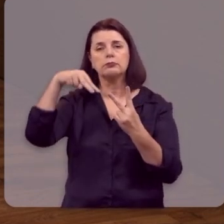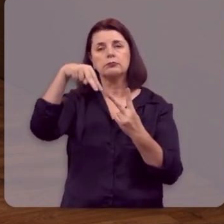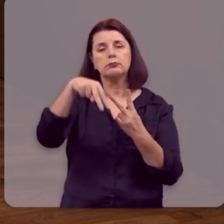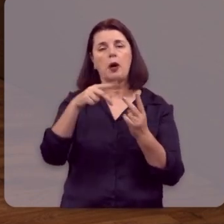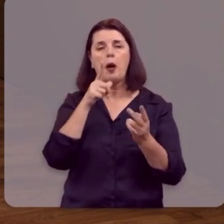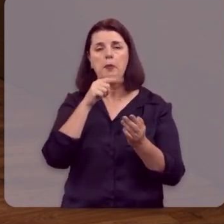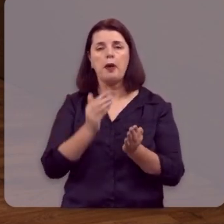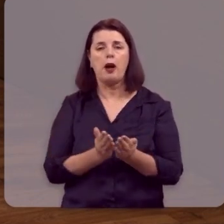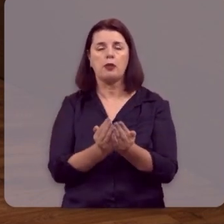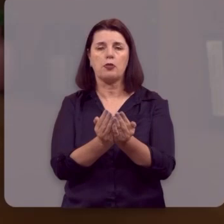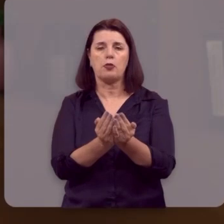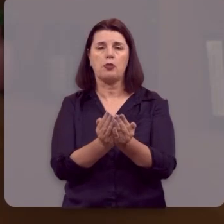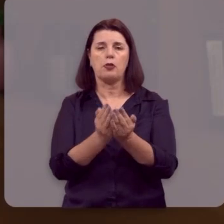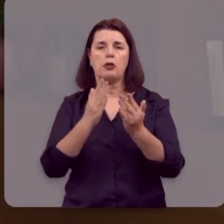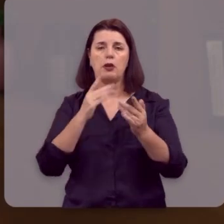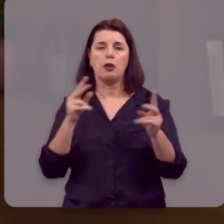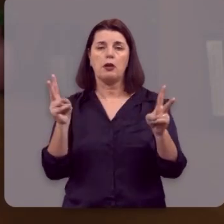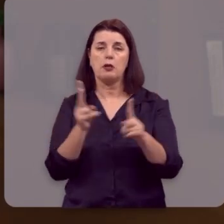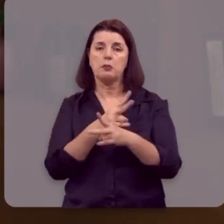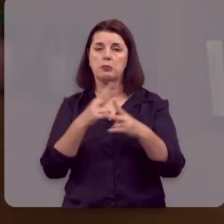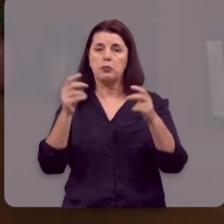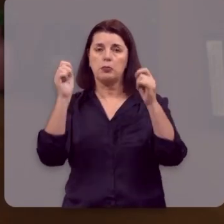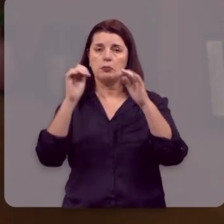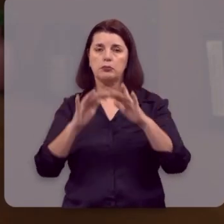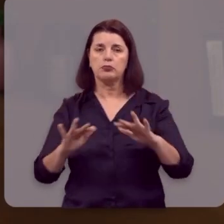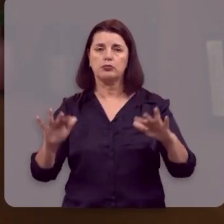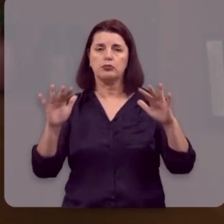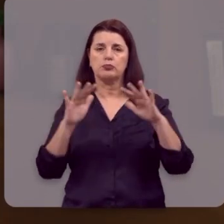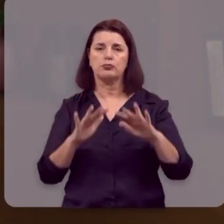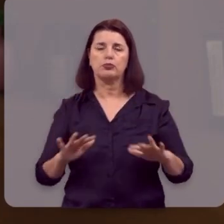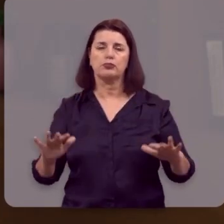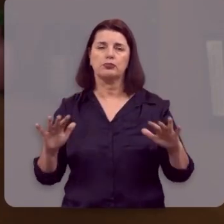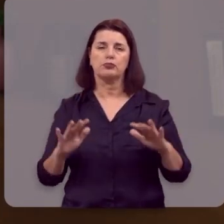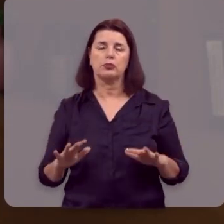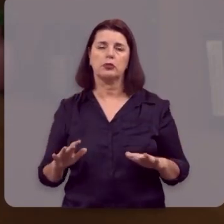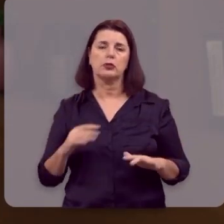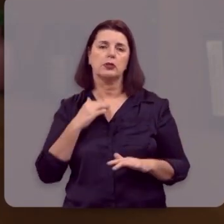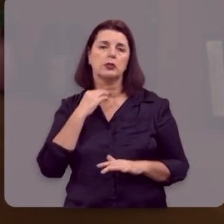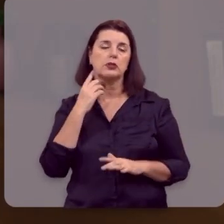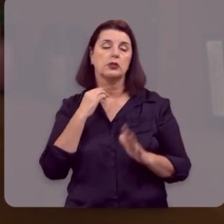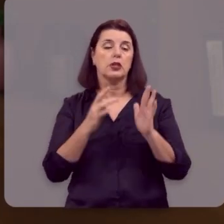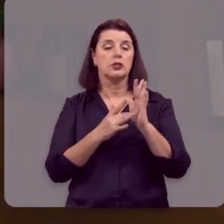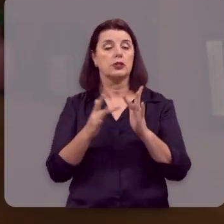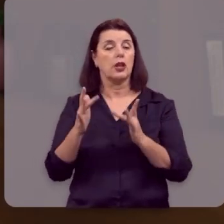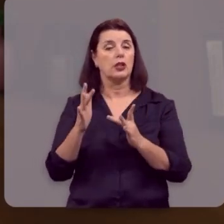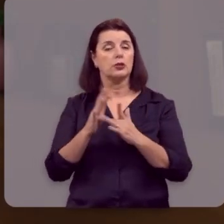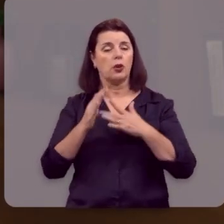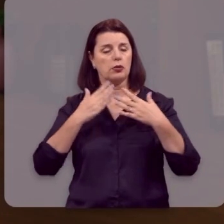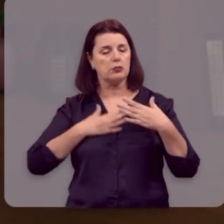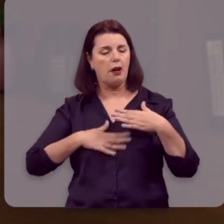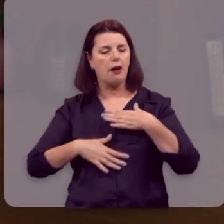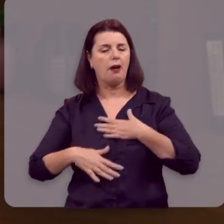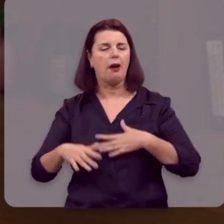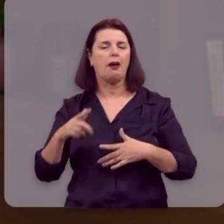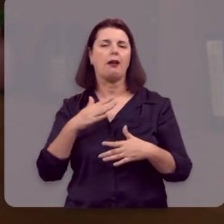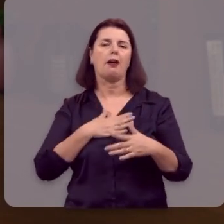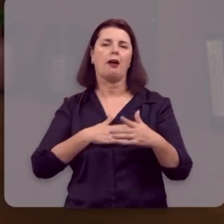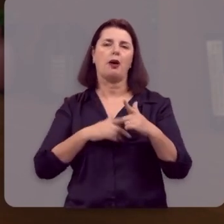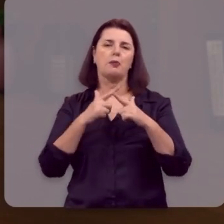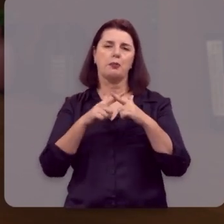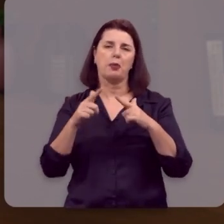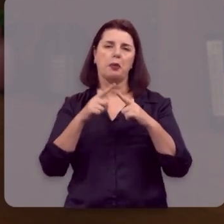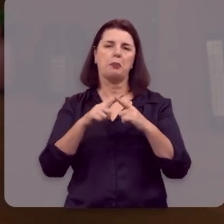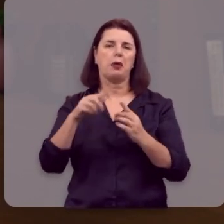cessou. Jesus acalma a tempestade da alma, a tempestade do mar. Jesus traz bonança.